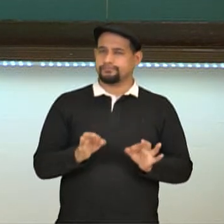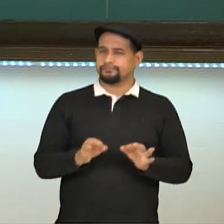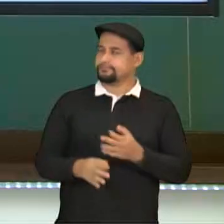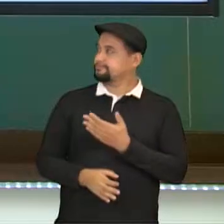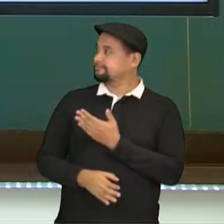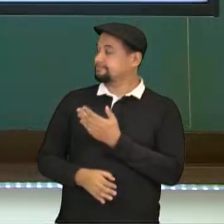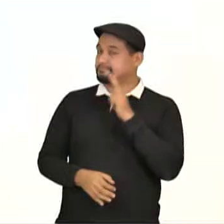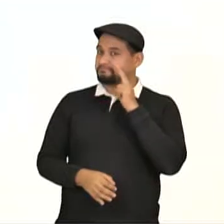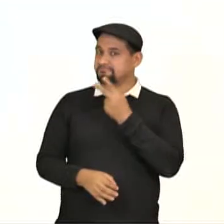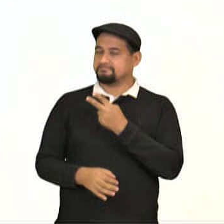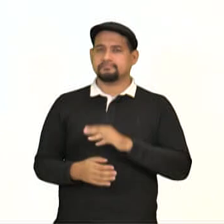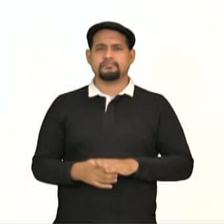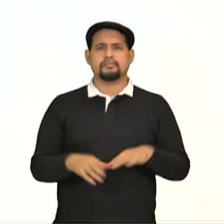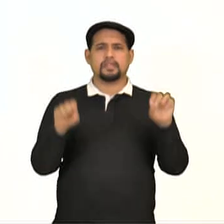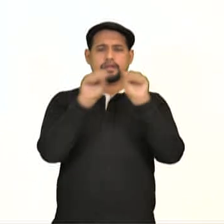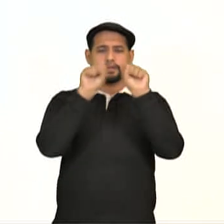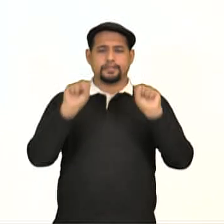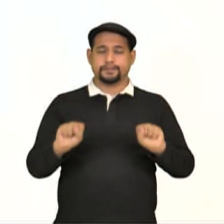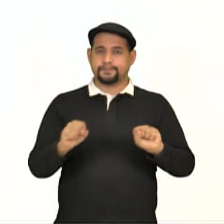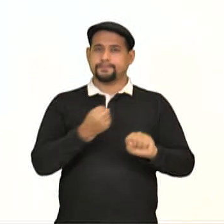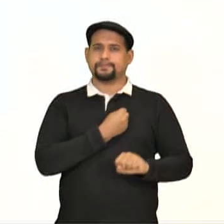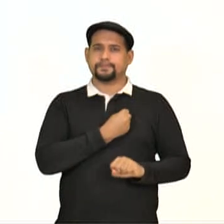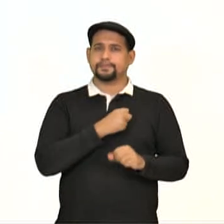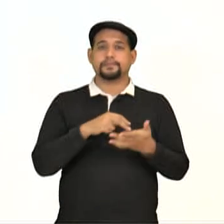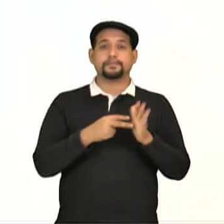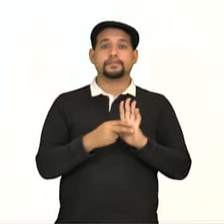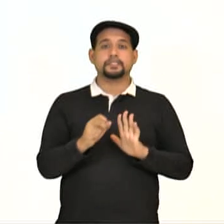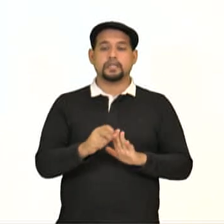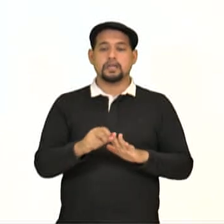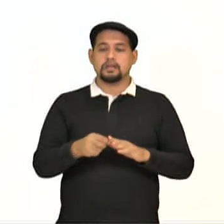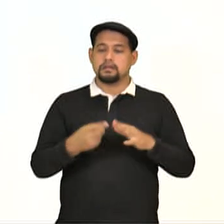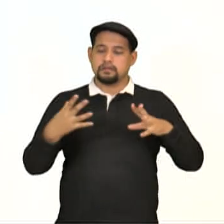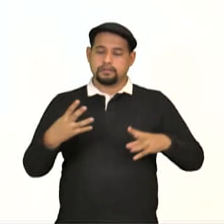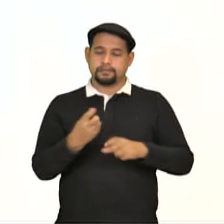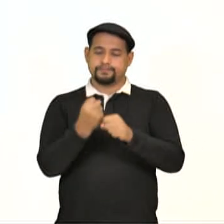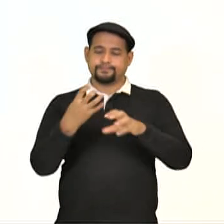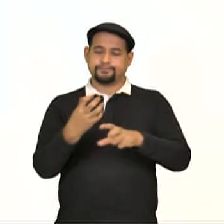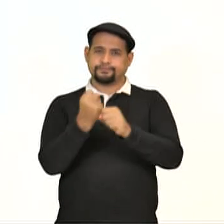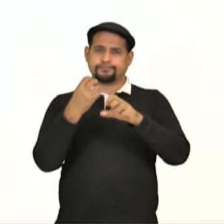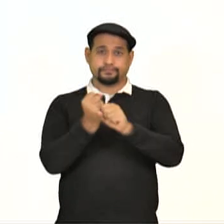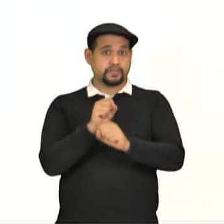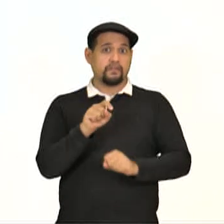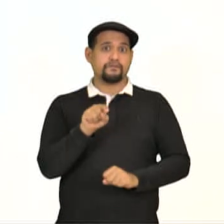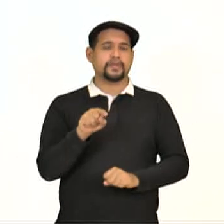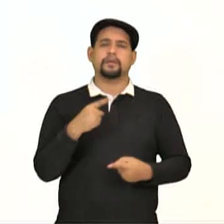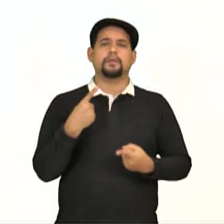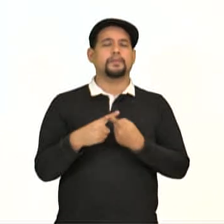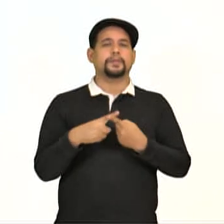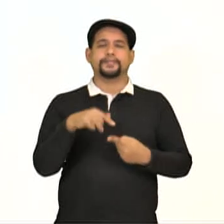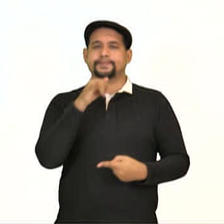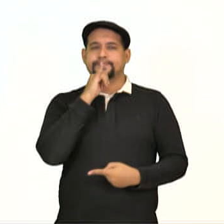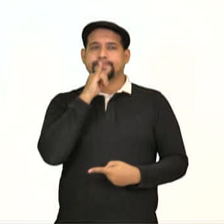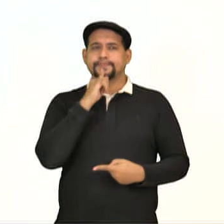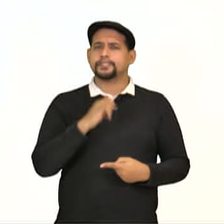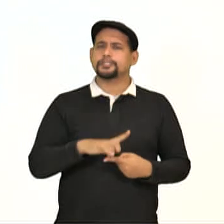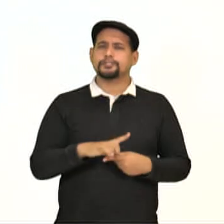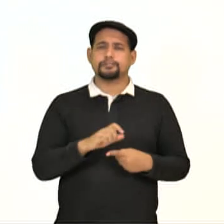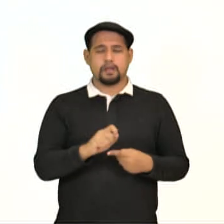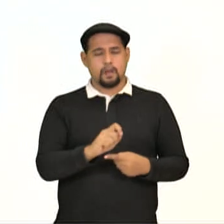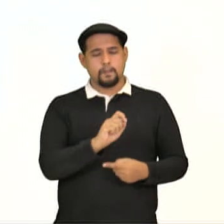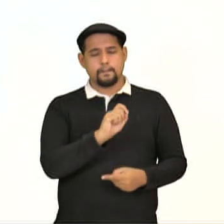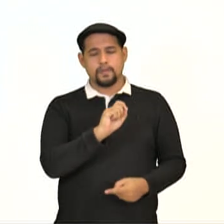correta? Olha lá, o sistema de numeração é multiplicativo, porque um algarismo escrito